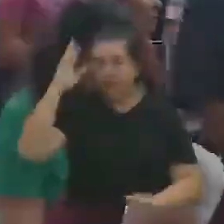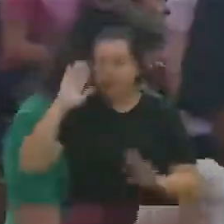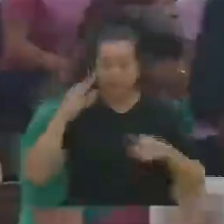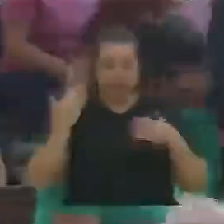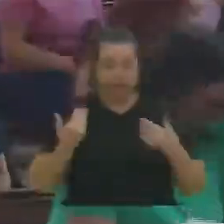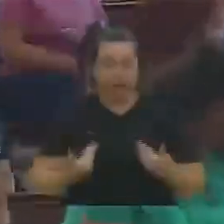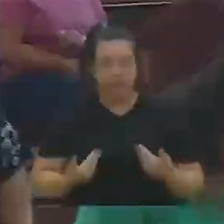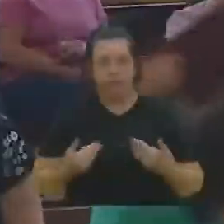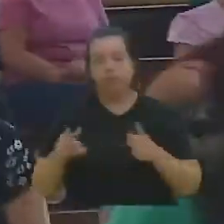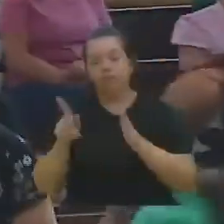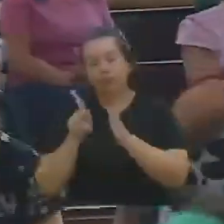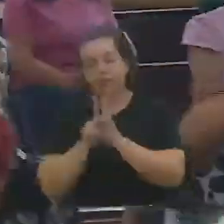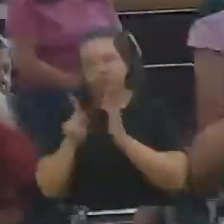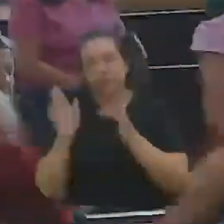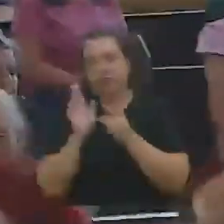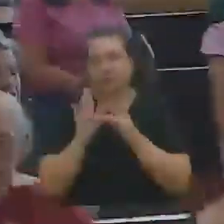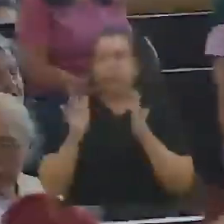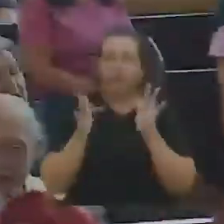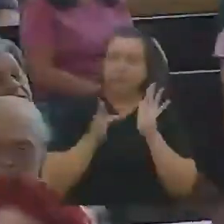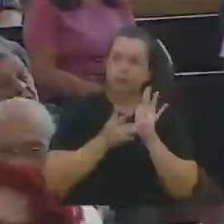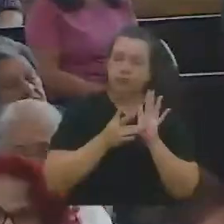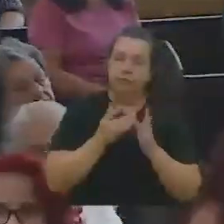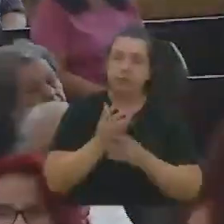luz, eu sou de